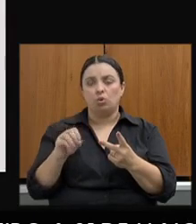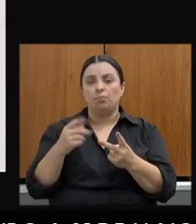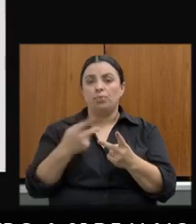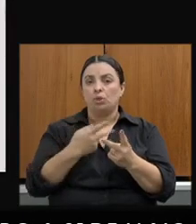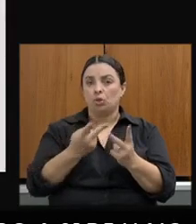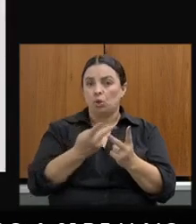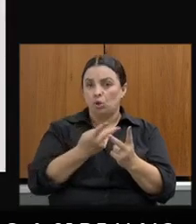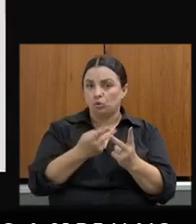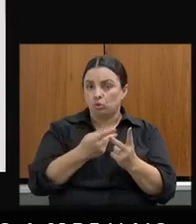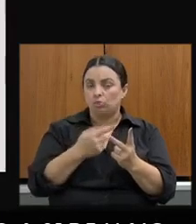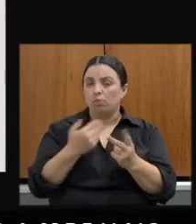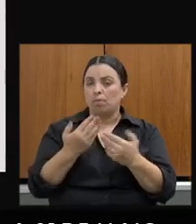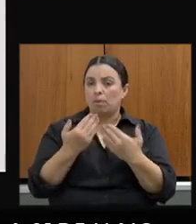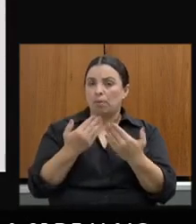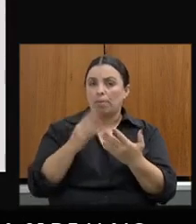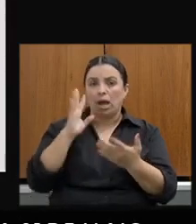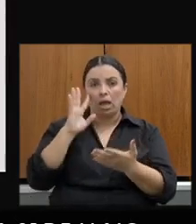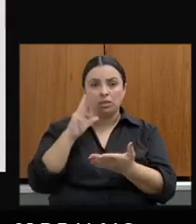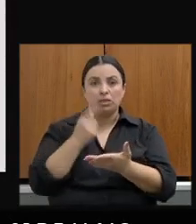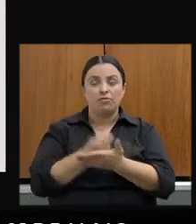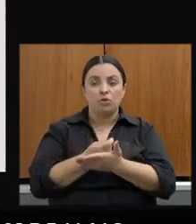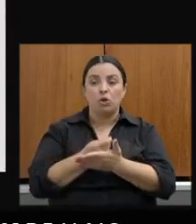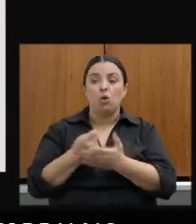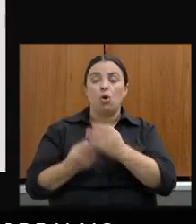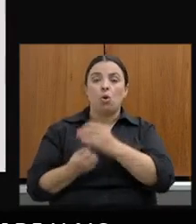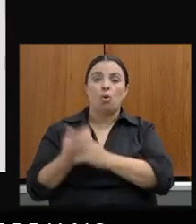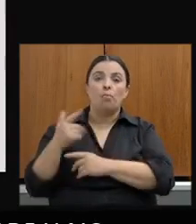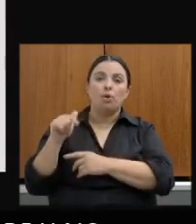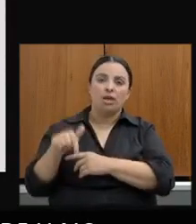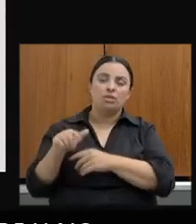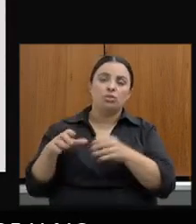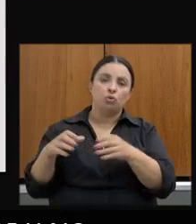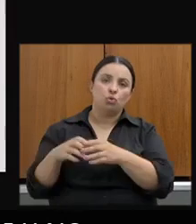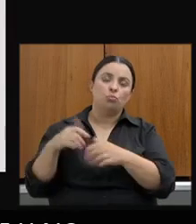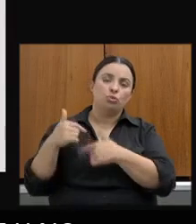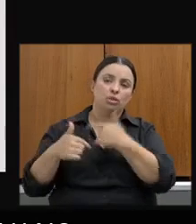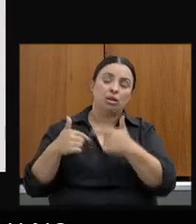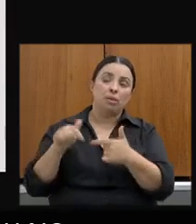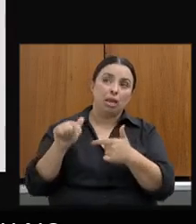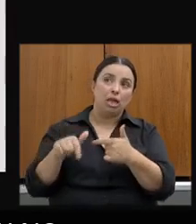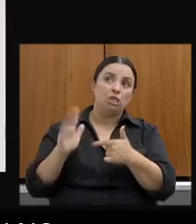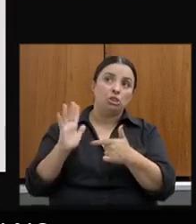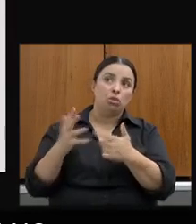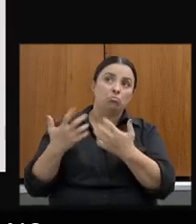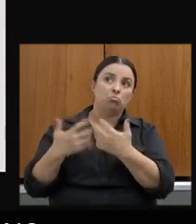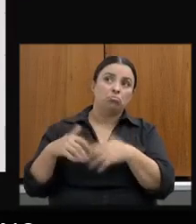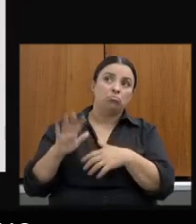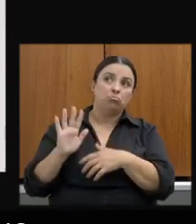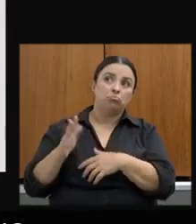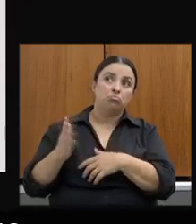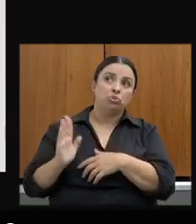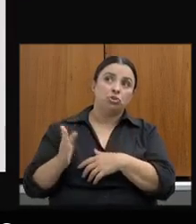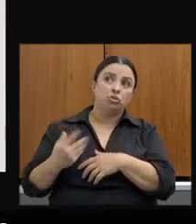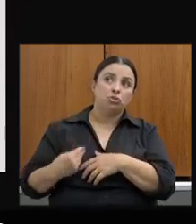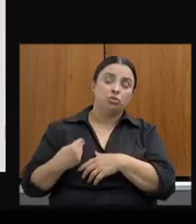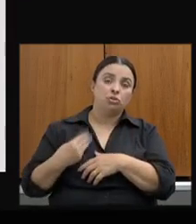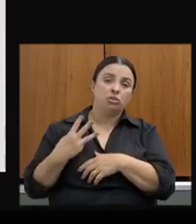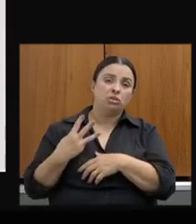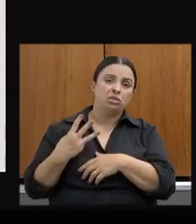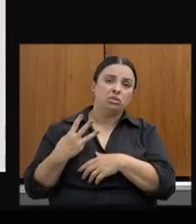essa composição desse grupo de trabalho que já funciona há mais de 30 dias e ainda